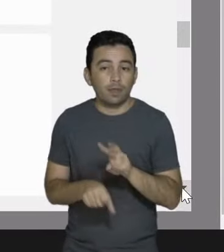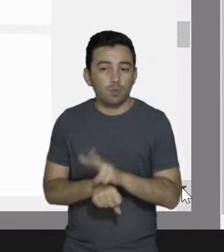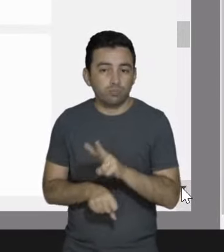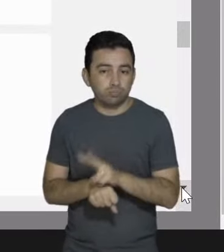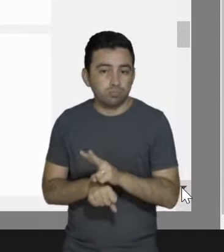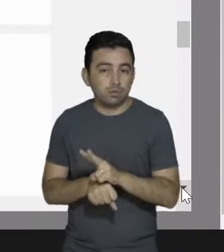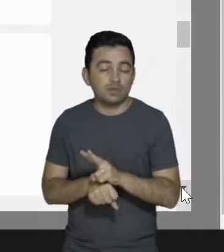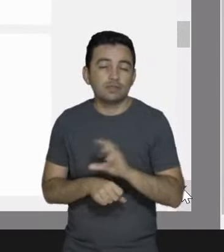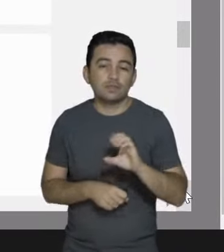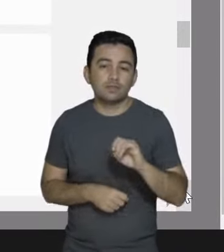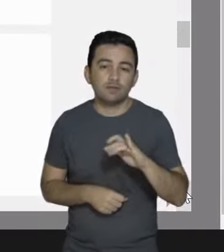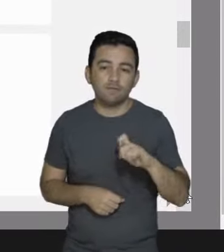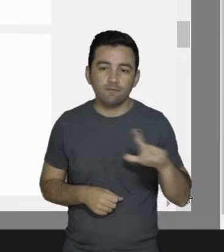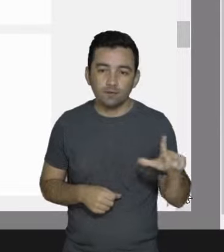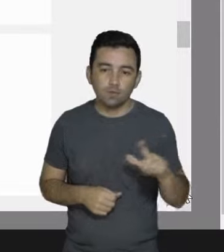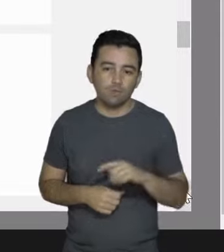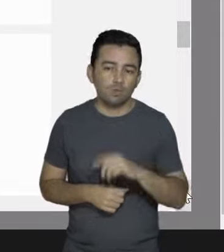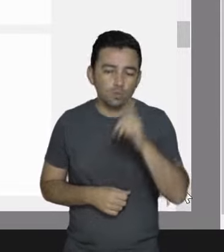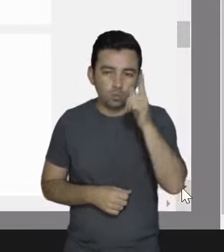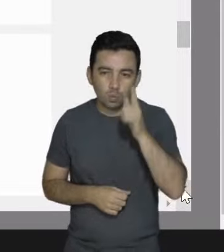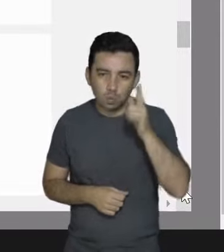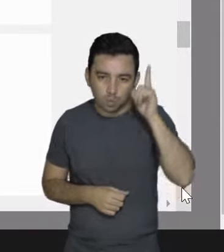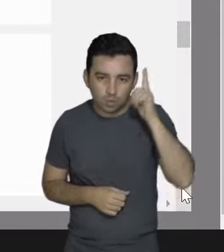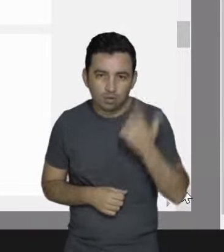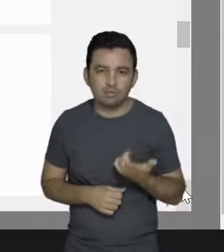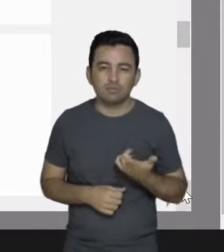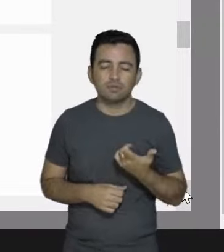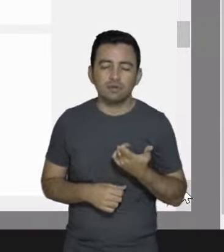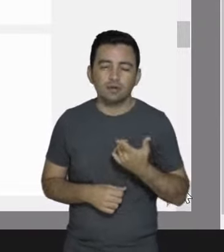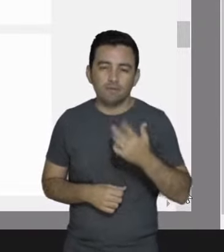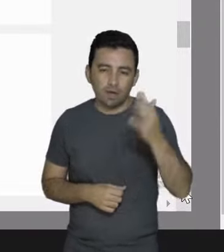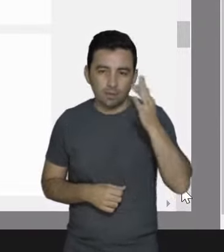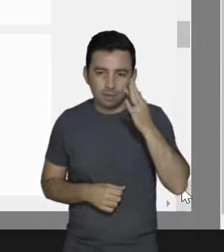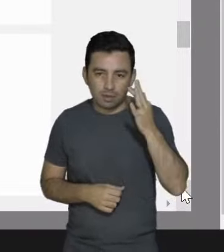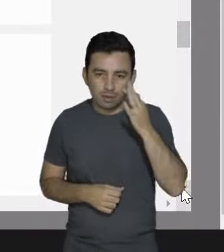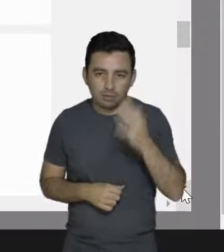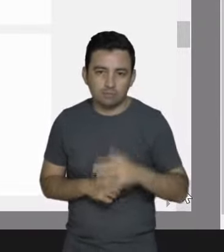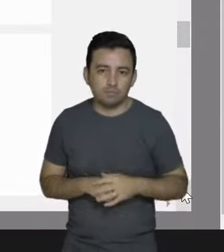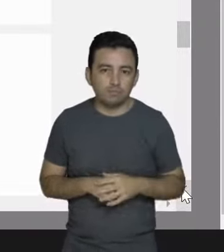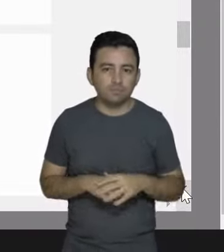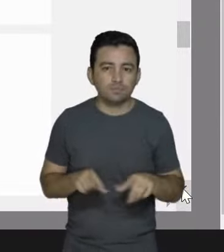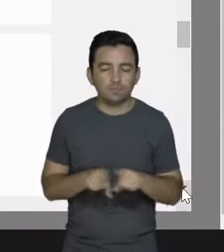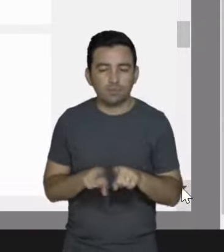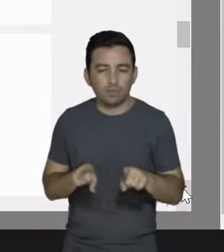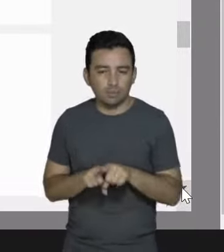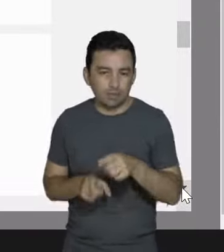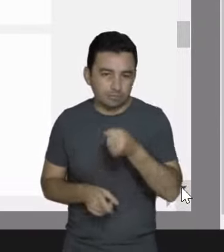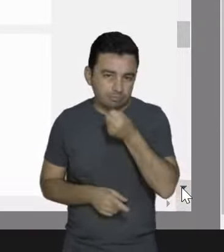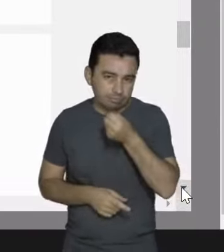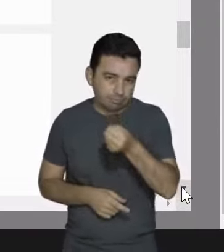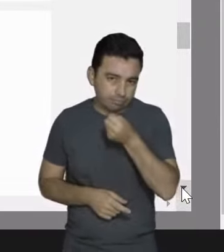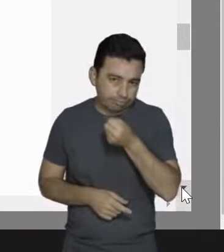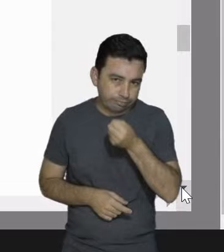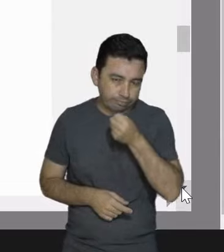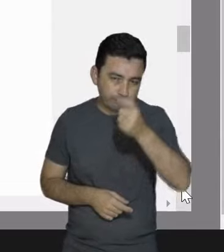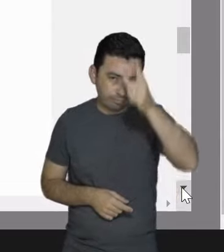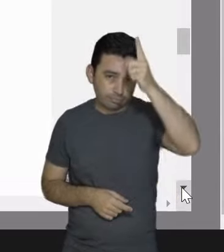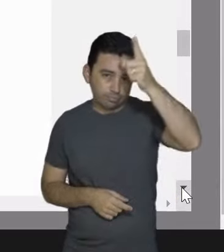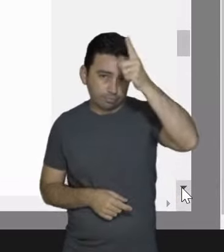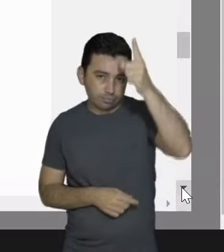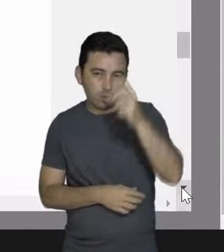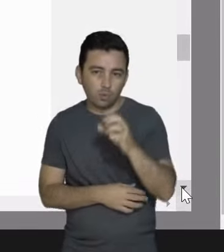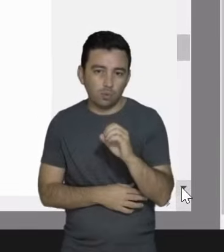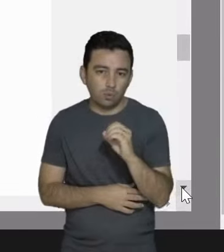Deputado Lucas Neves Deputado Fabiano da Luz Deputado repórter Sérgio Guimarães Deputado Sargento Lima Deputado Oscar